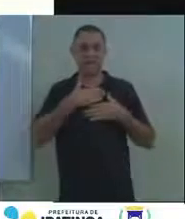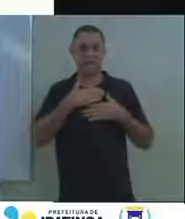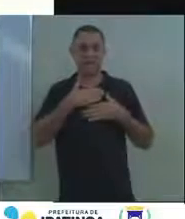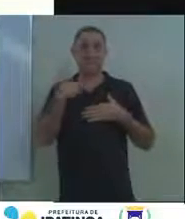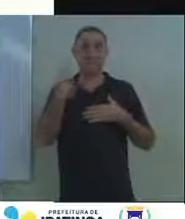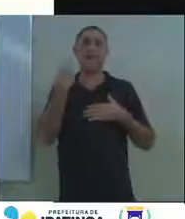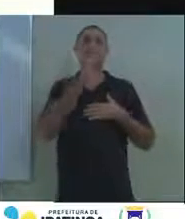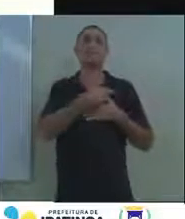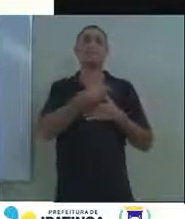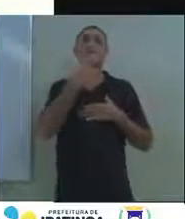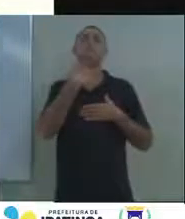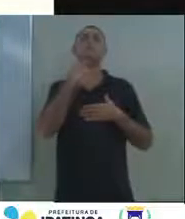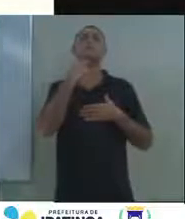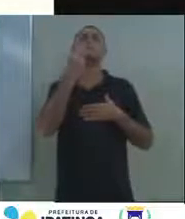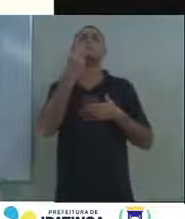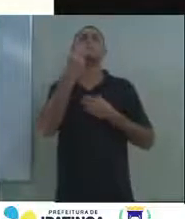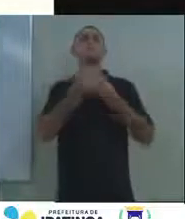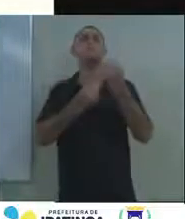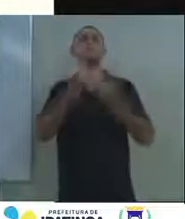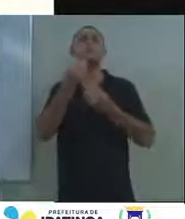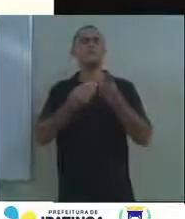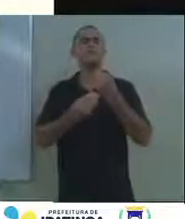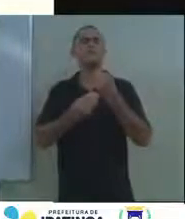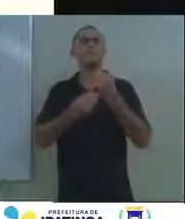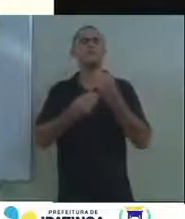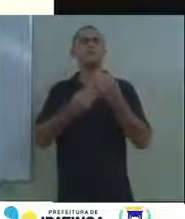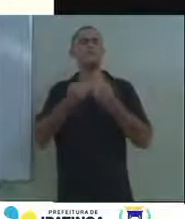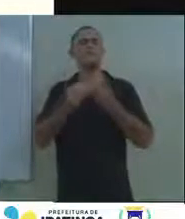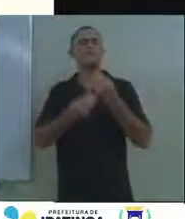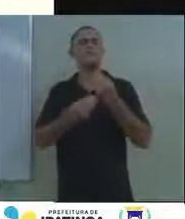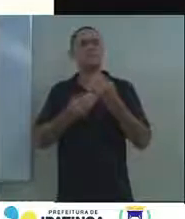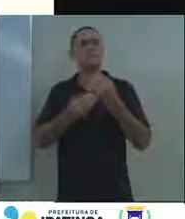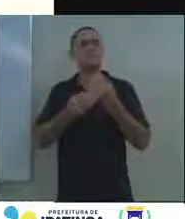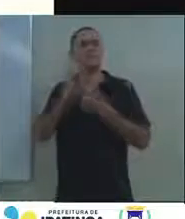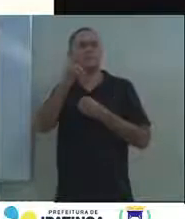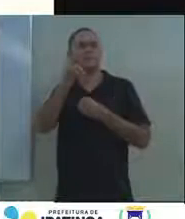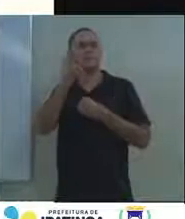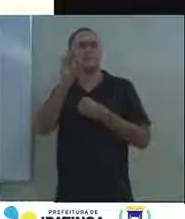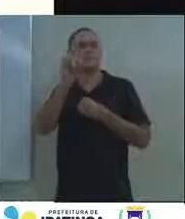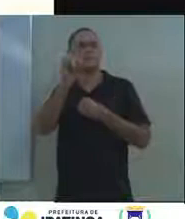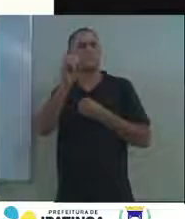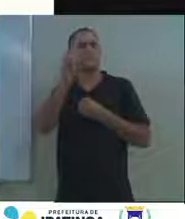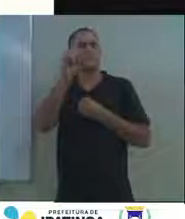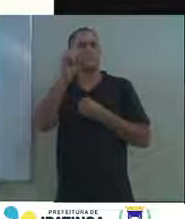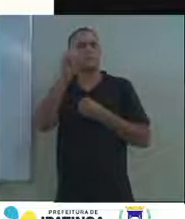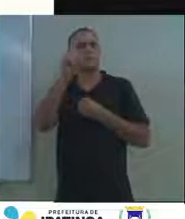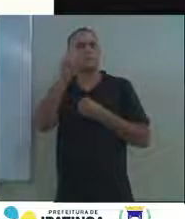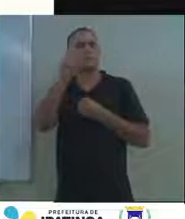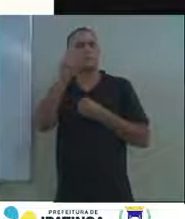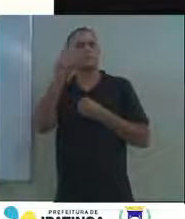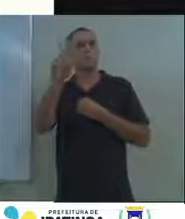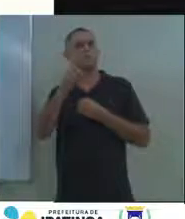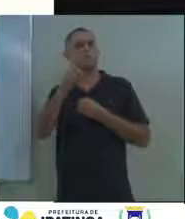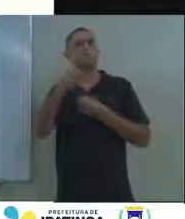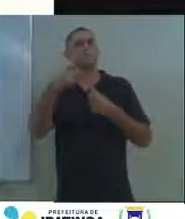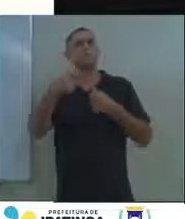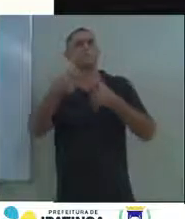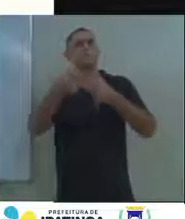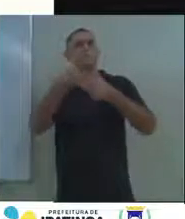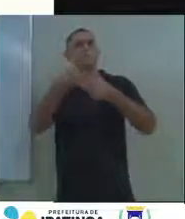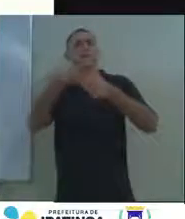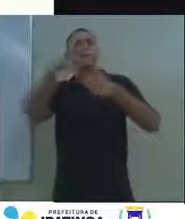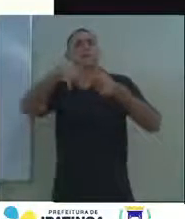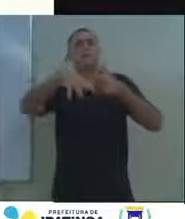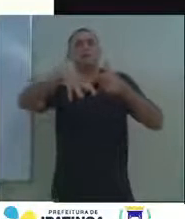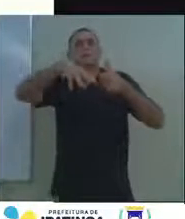gente produz a nossa voz. Então, para produzir a minha voz, eu preciso respirar, eu preciso